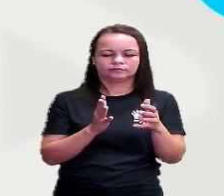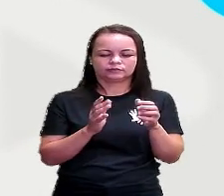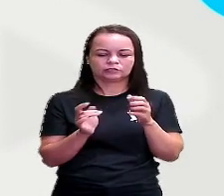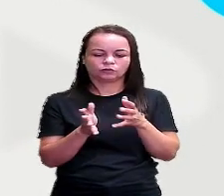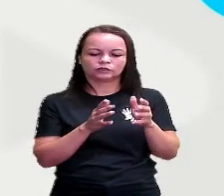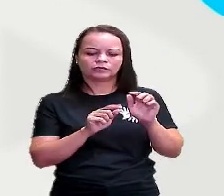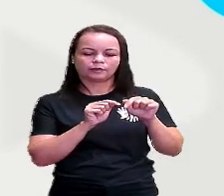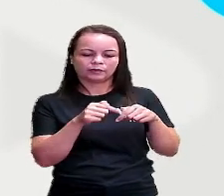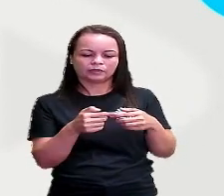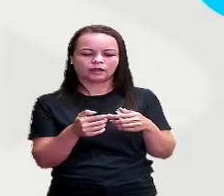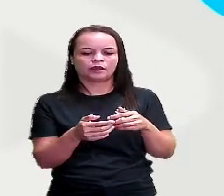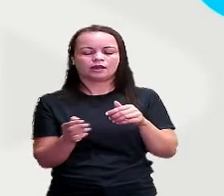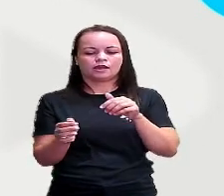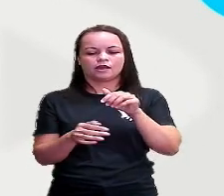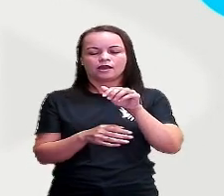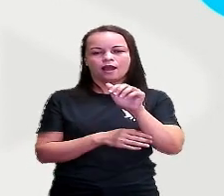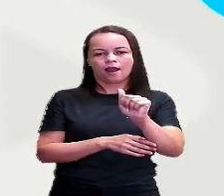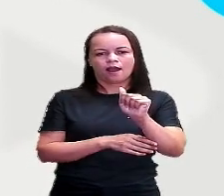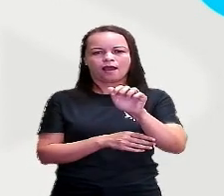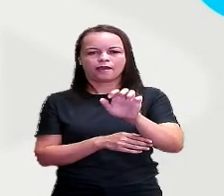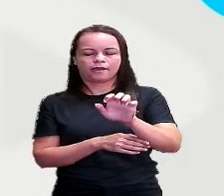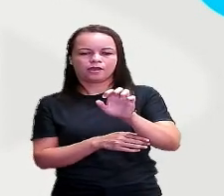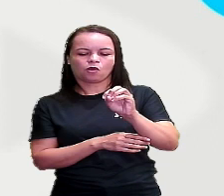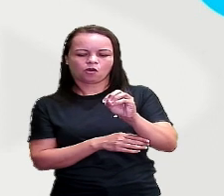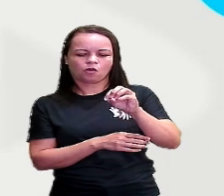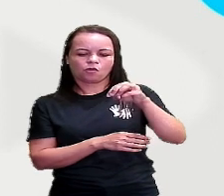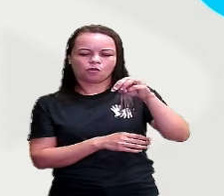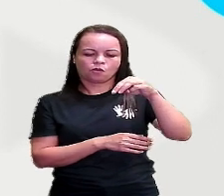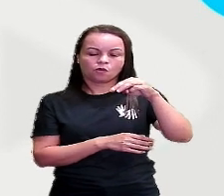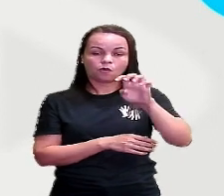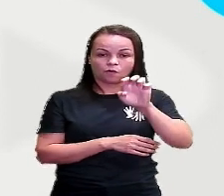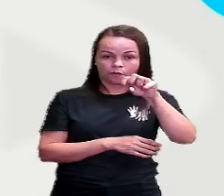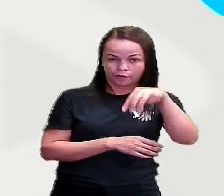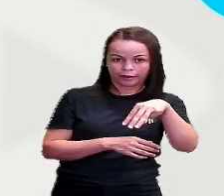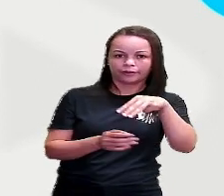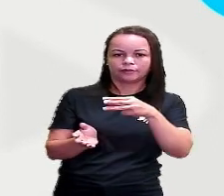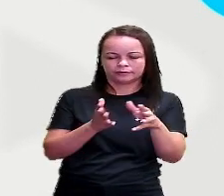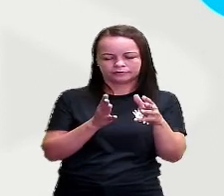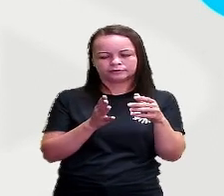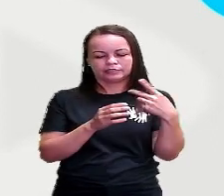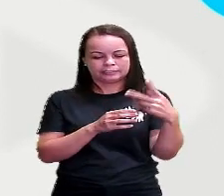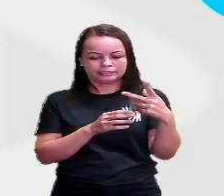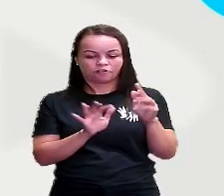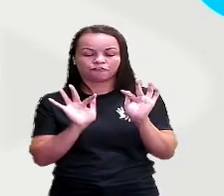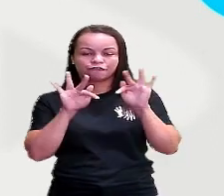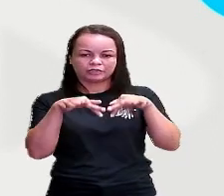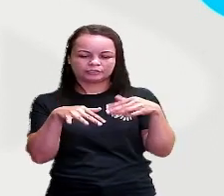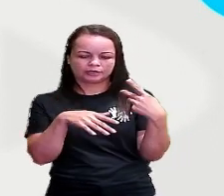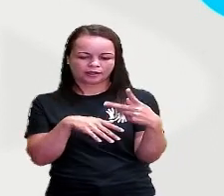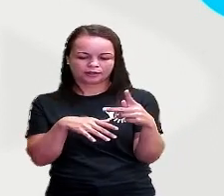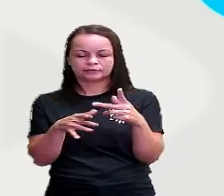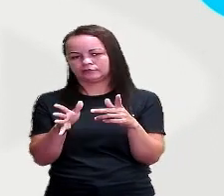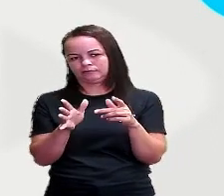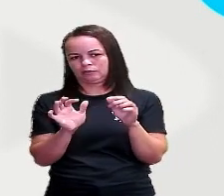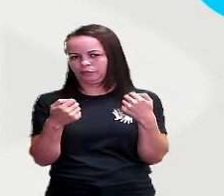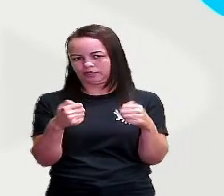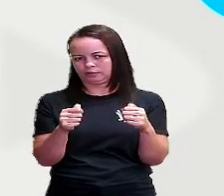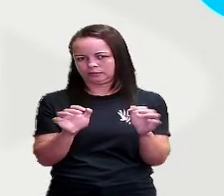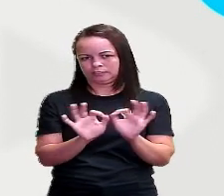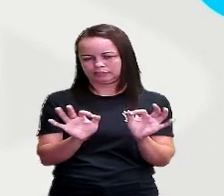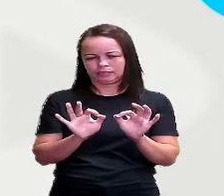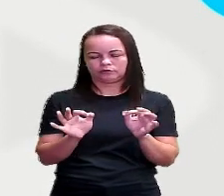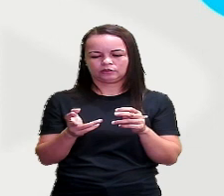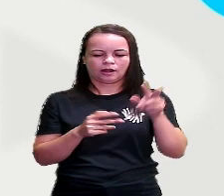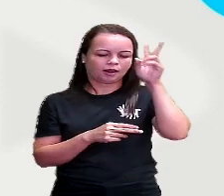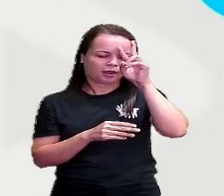ou em, seguindo ou não de S, vai ser oxítona. Então, se a paroxítona terminar nessas, já não vai ser acentuada. É